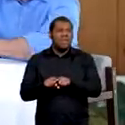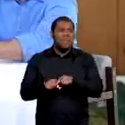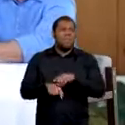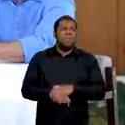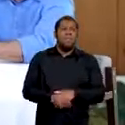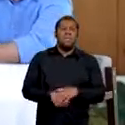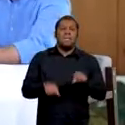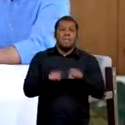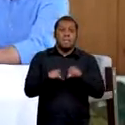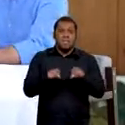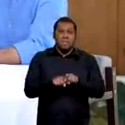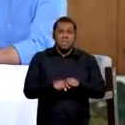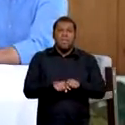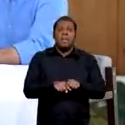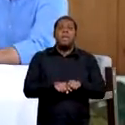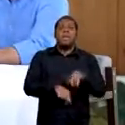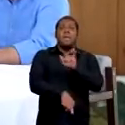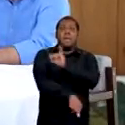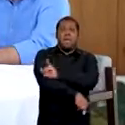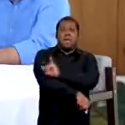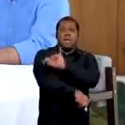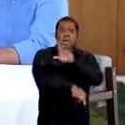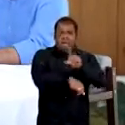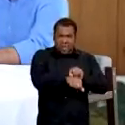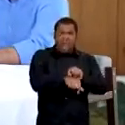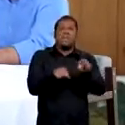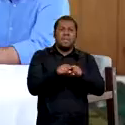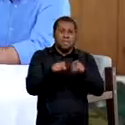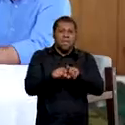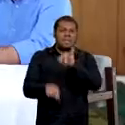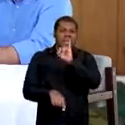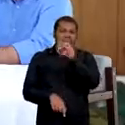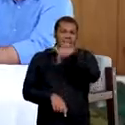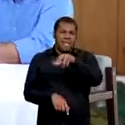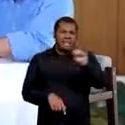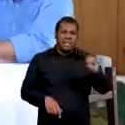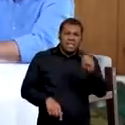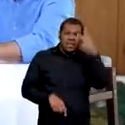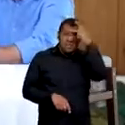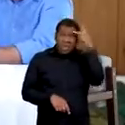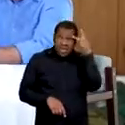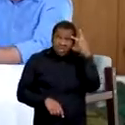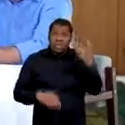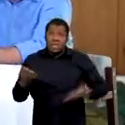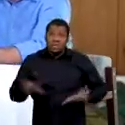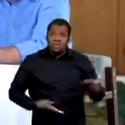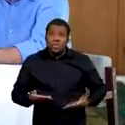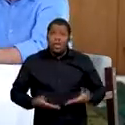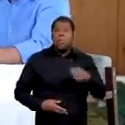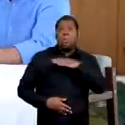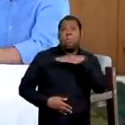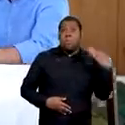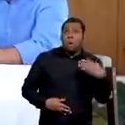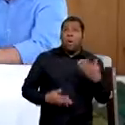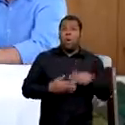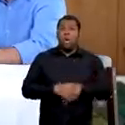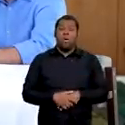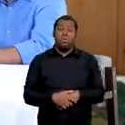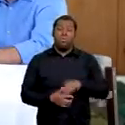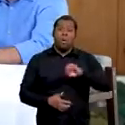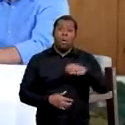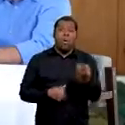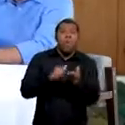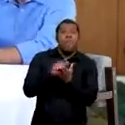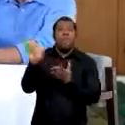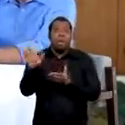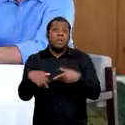anos foram se perdendo funcionários importantes, né? E que, obviamente, as pessoas precisam de gente para trabalhar, querer gente para resolver. E isso não é rápido,